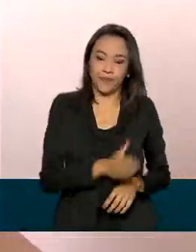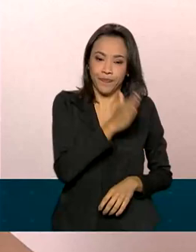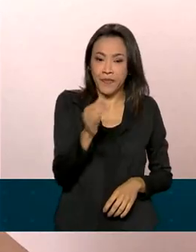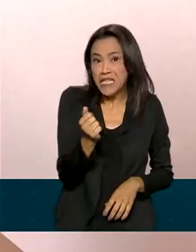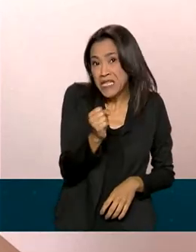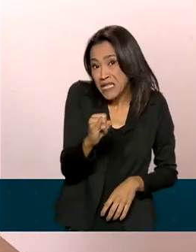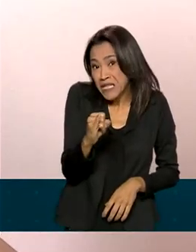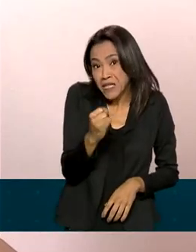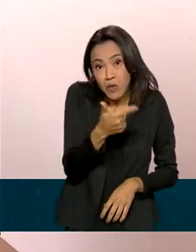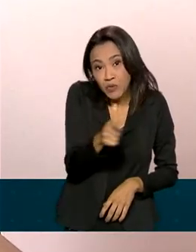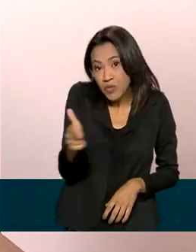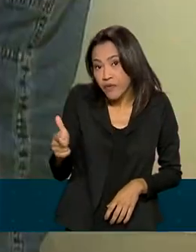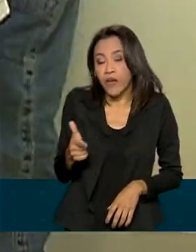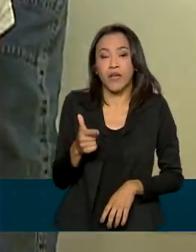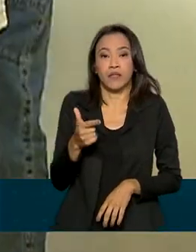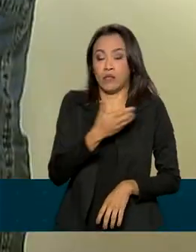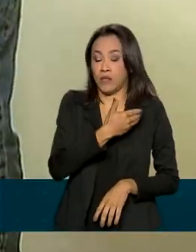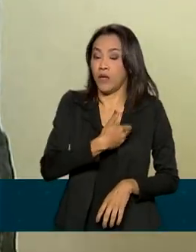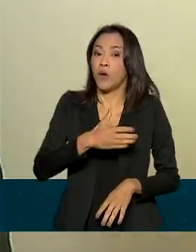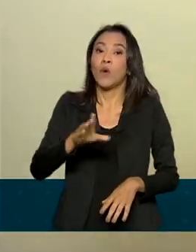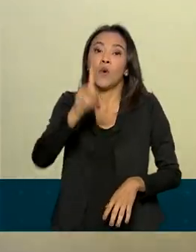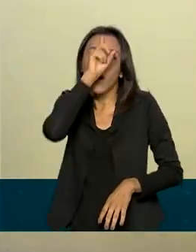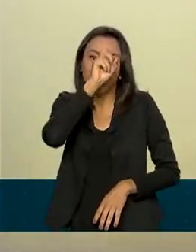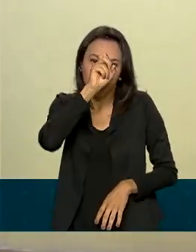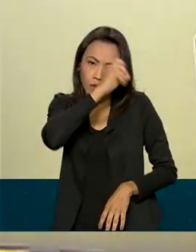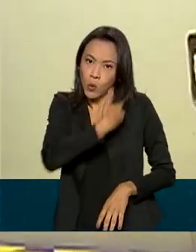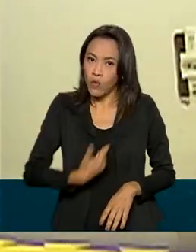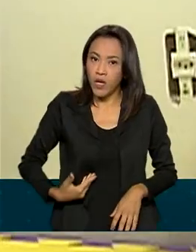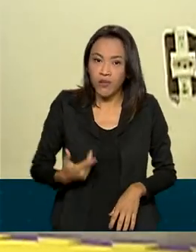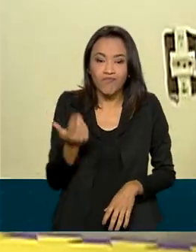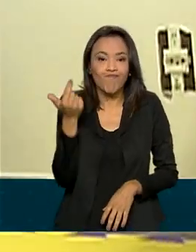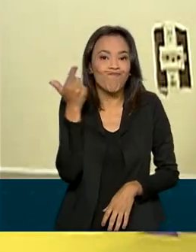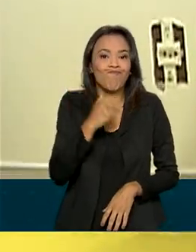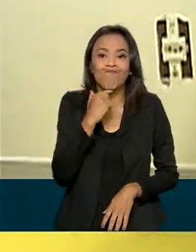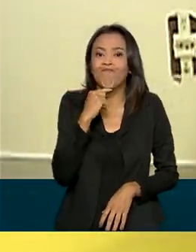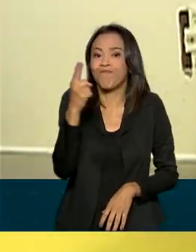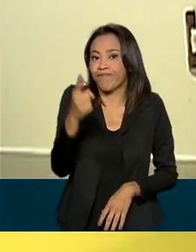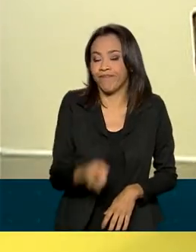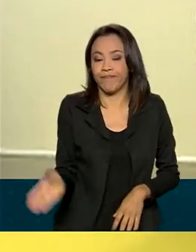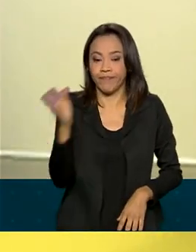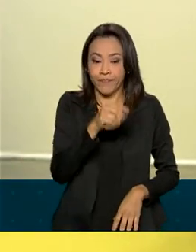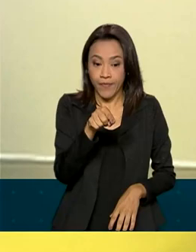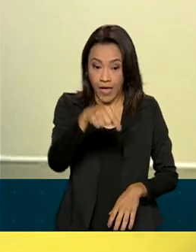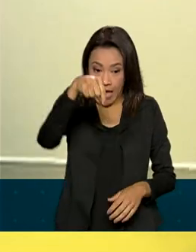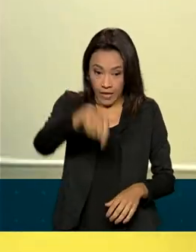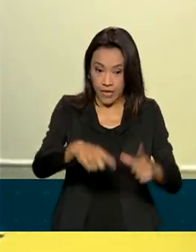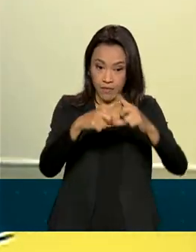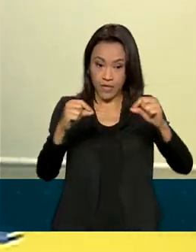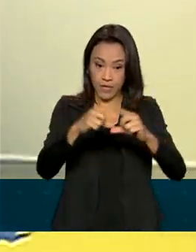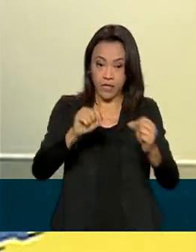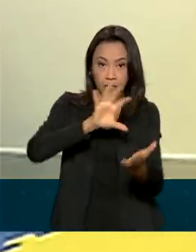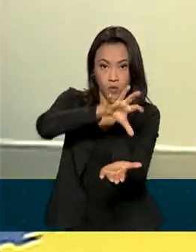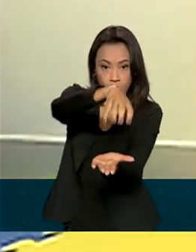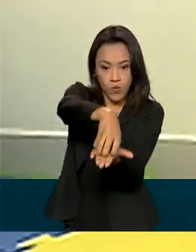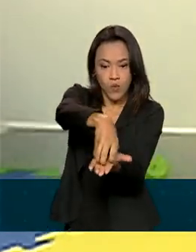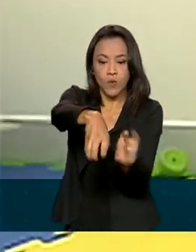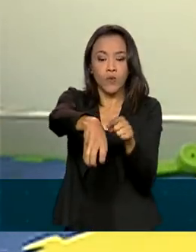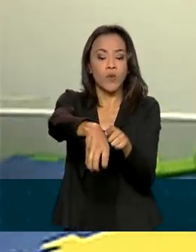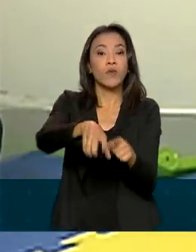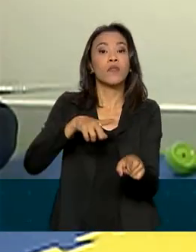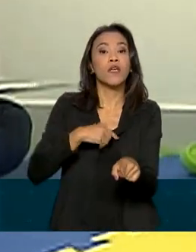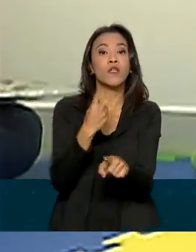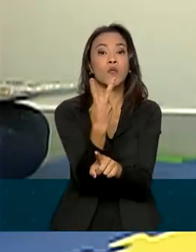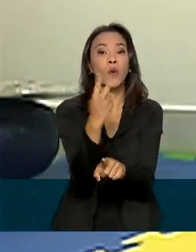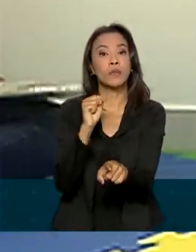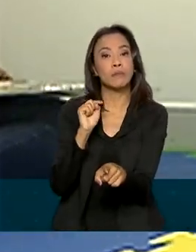não fosse pelos usam não ia conseguir né em Brasília o Cris dá um centro de referência interdisciplinar tem quase